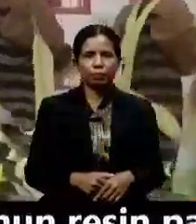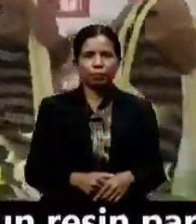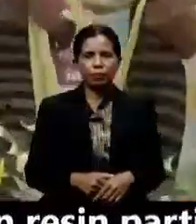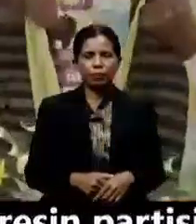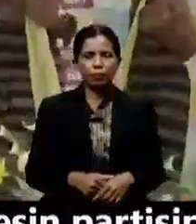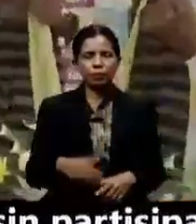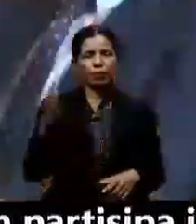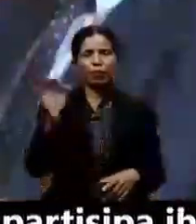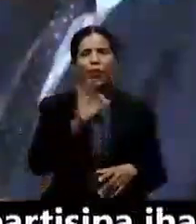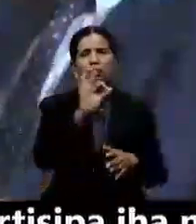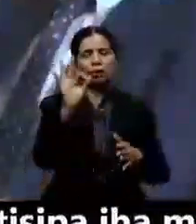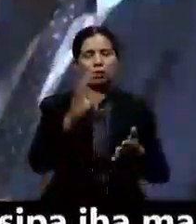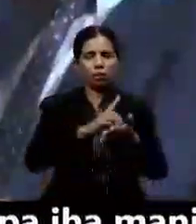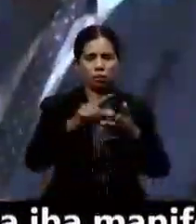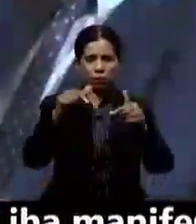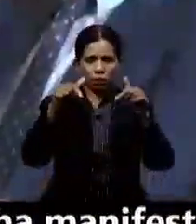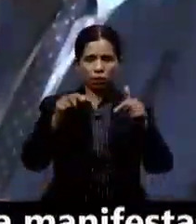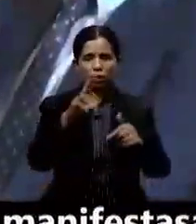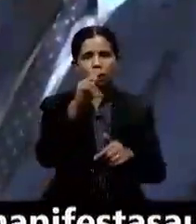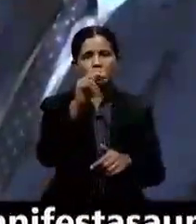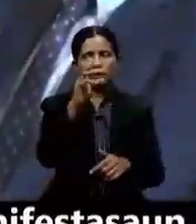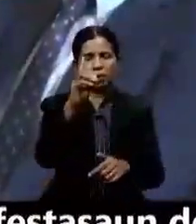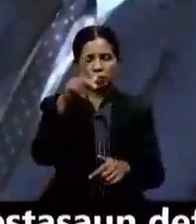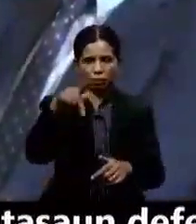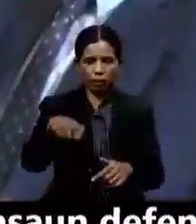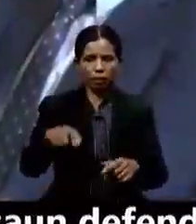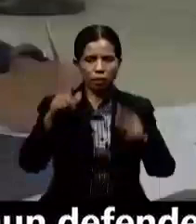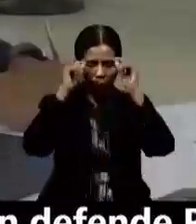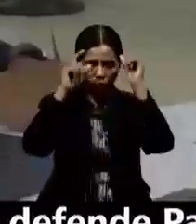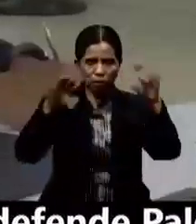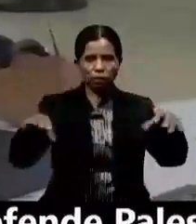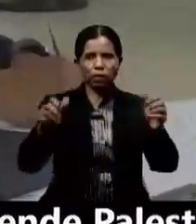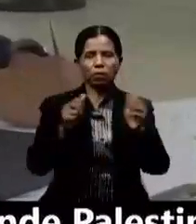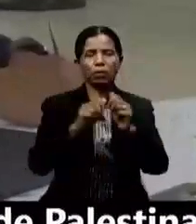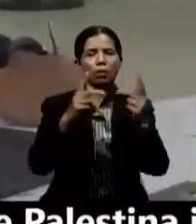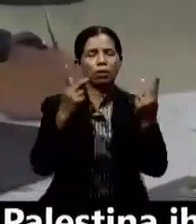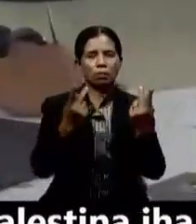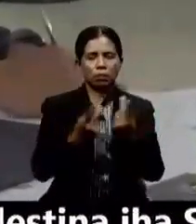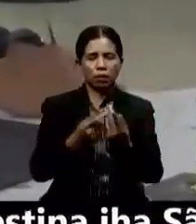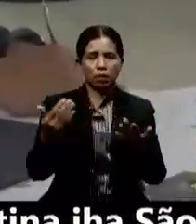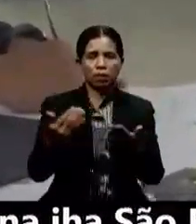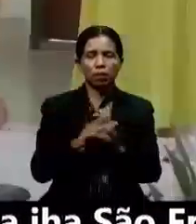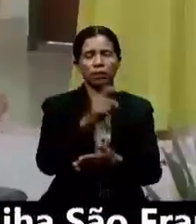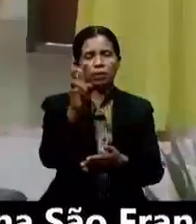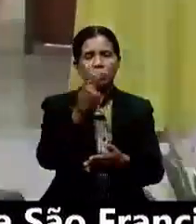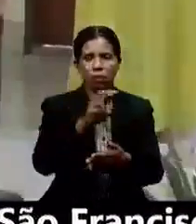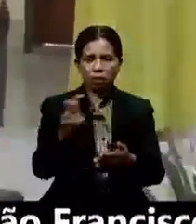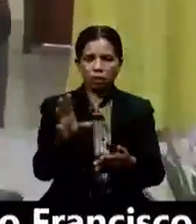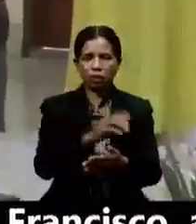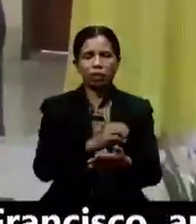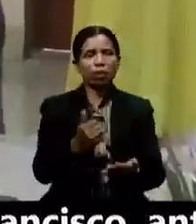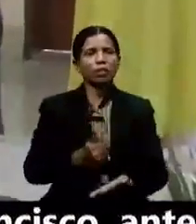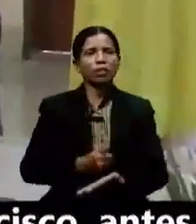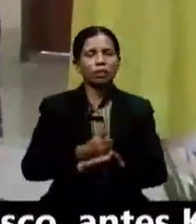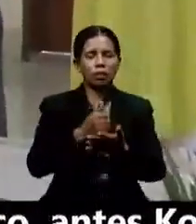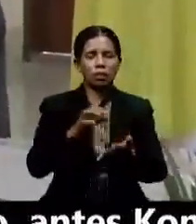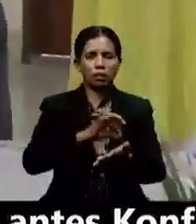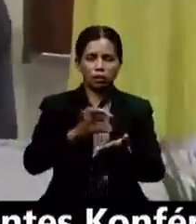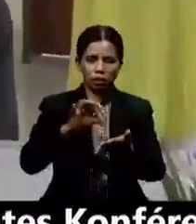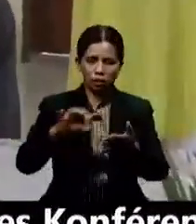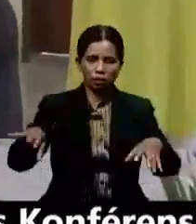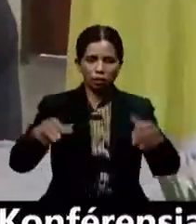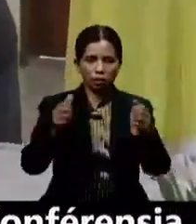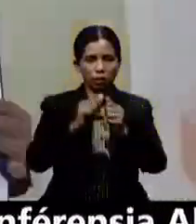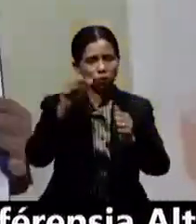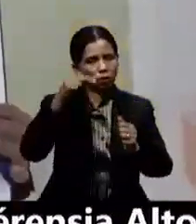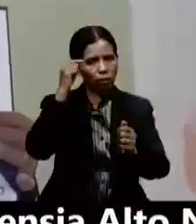Iha sexta semana ne UNDP Timor Leste serviço a mutu ko companhia Samsung New Zealand oficialmente assina acordo ho governo ato